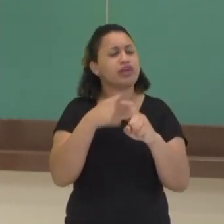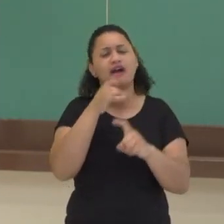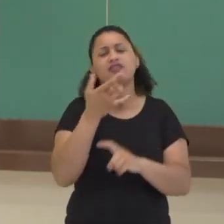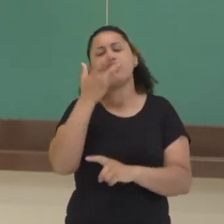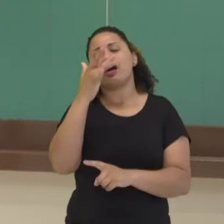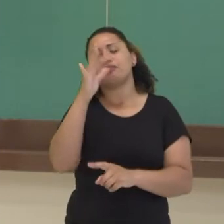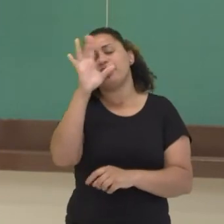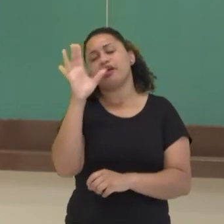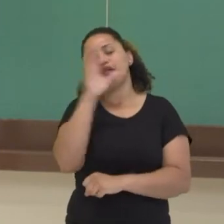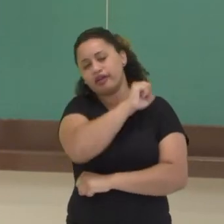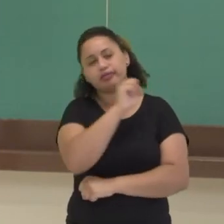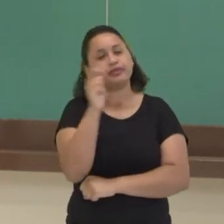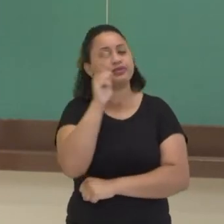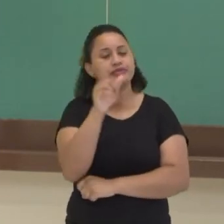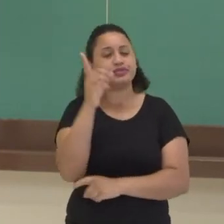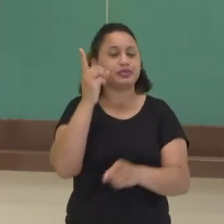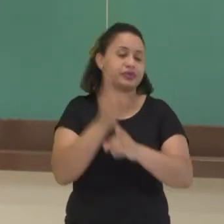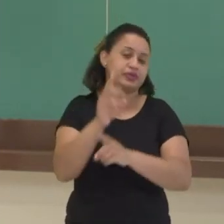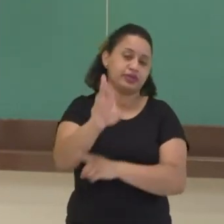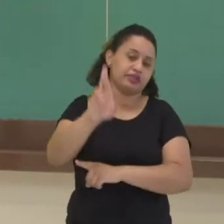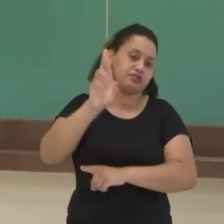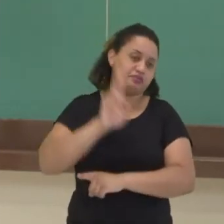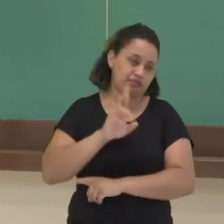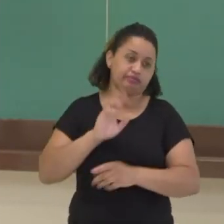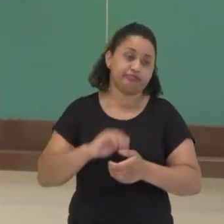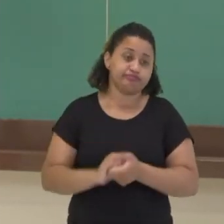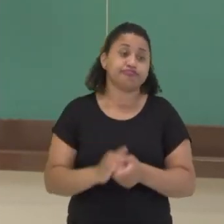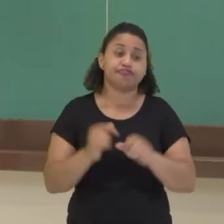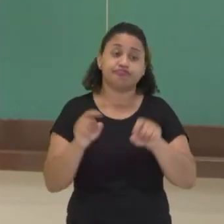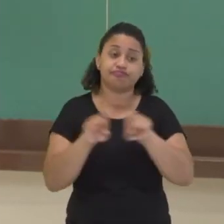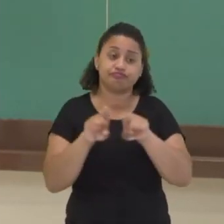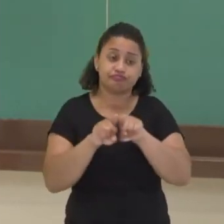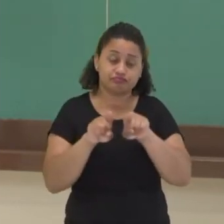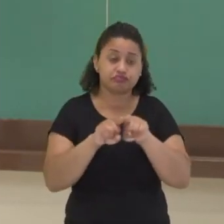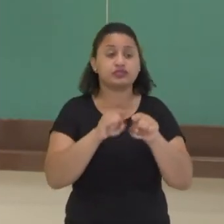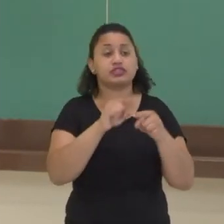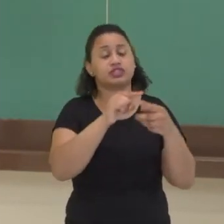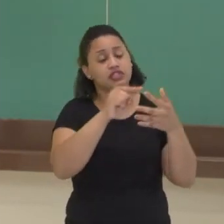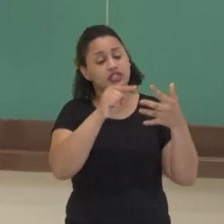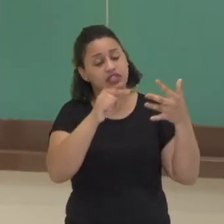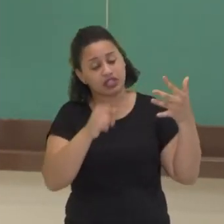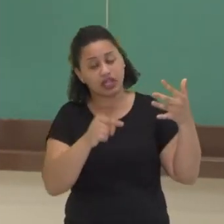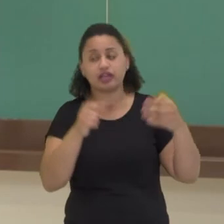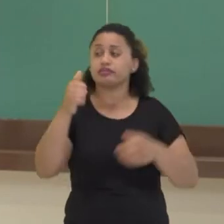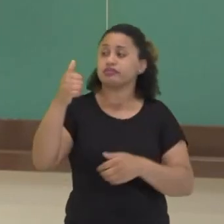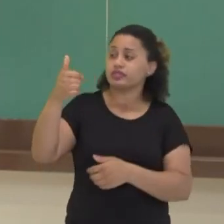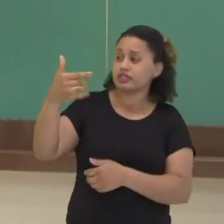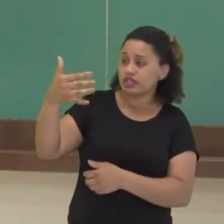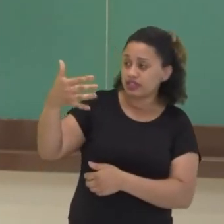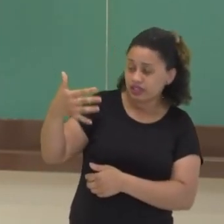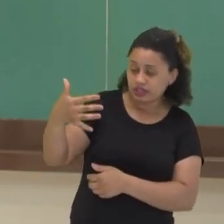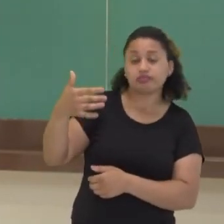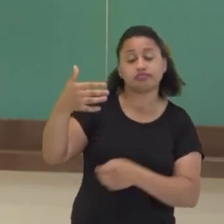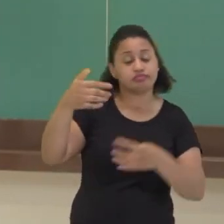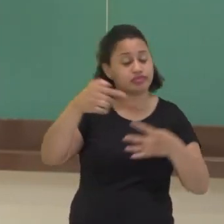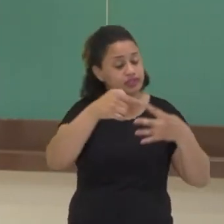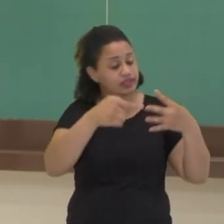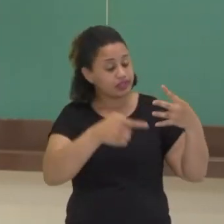eu posso fazer, ó, dentro daquele esquema, ó, um A, um B, um C, um